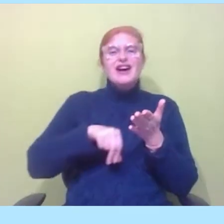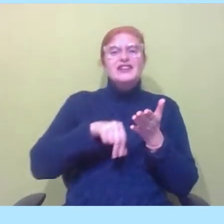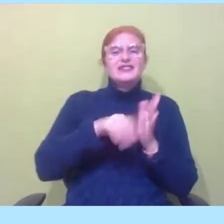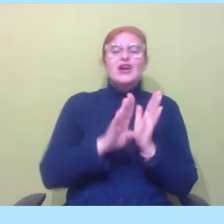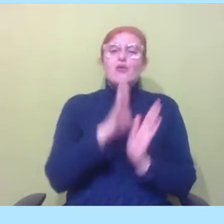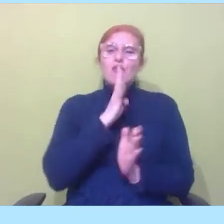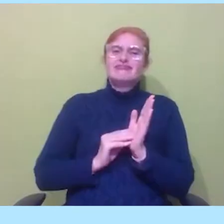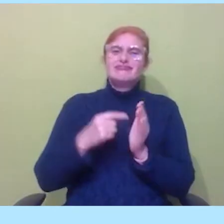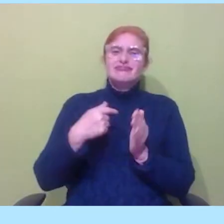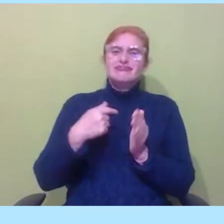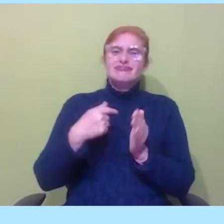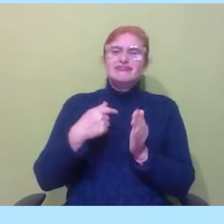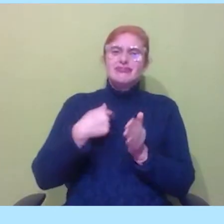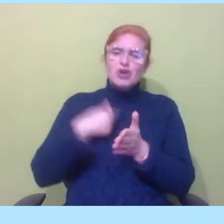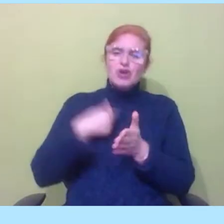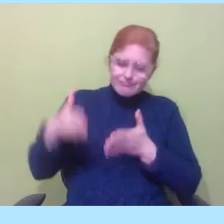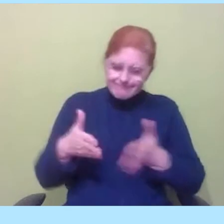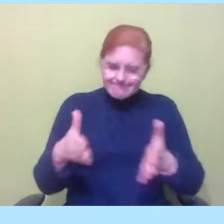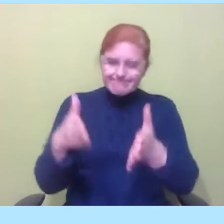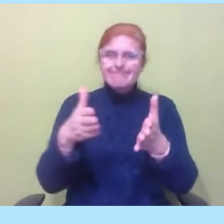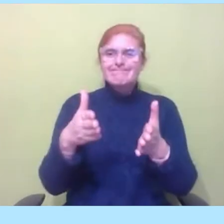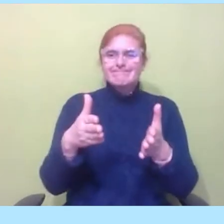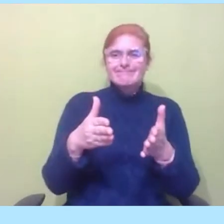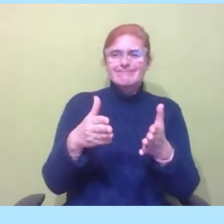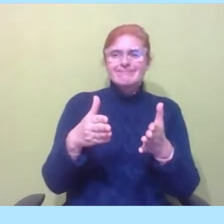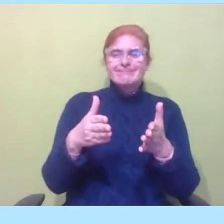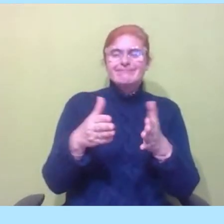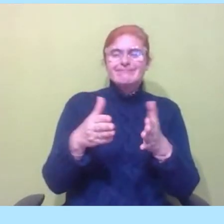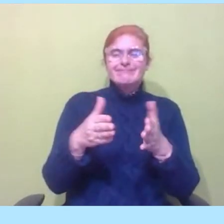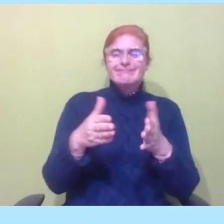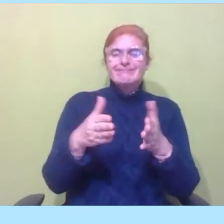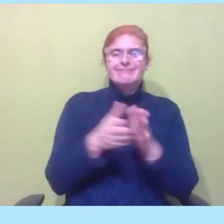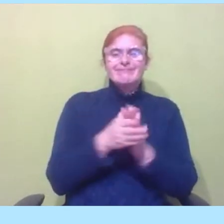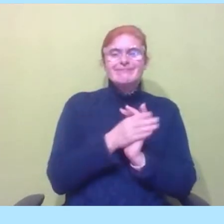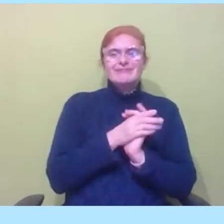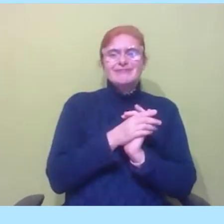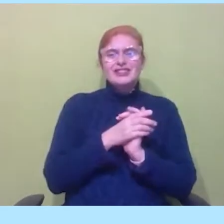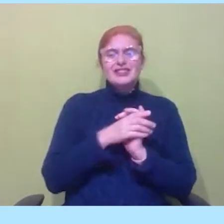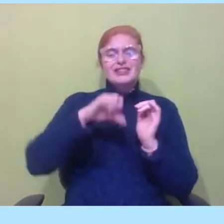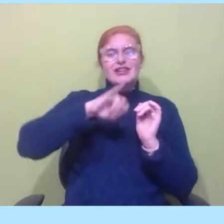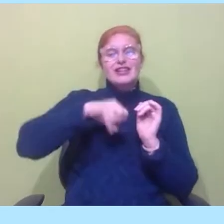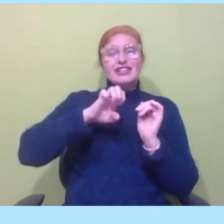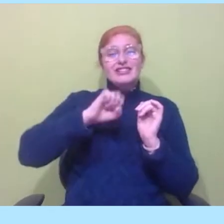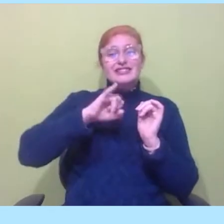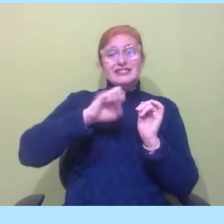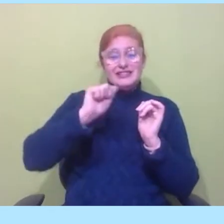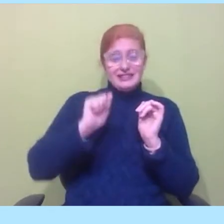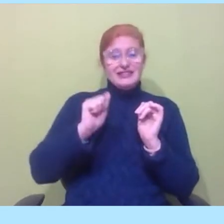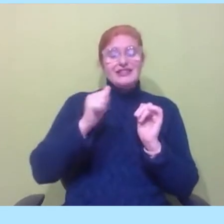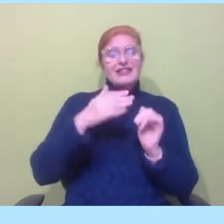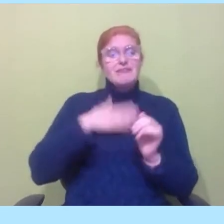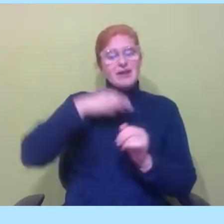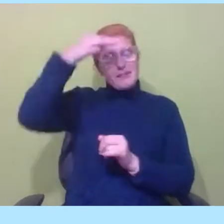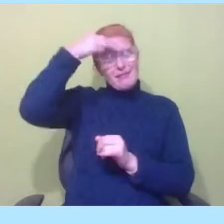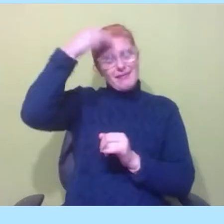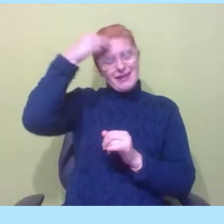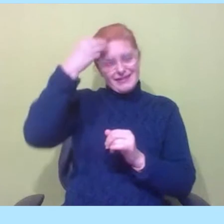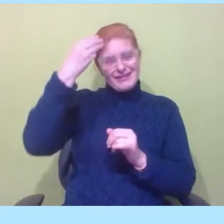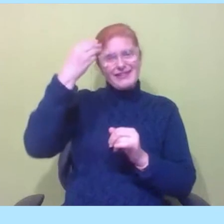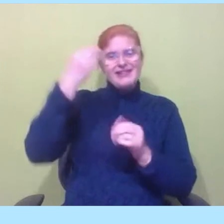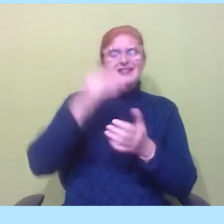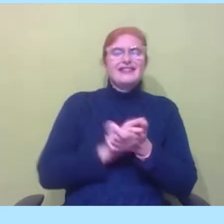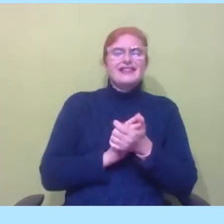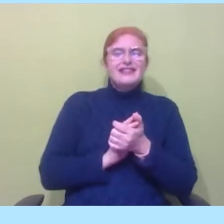que a Geisa é meio que a minha madrinha nesse sentido, e a partir dela, vocês